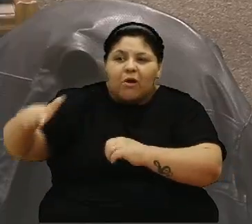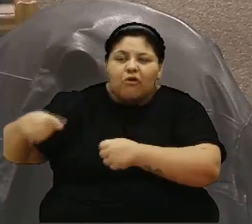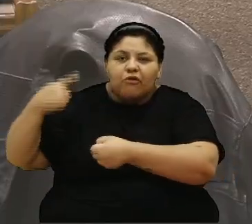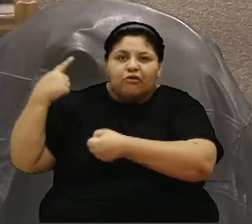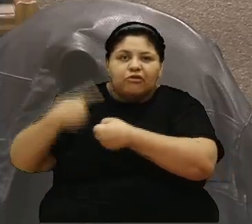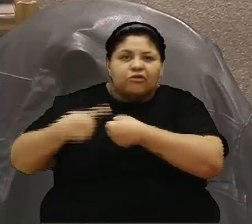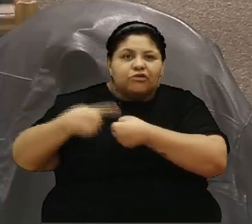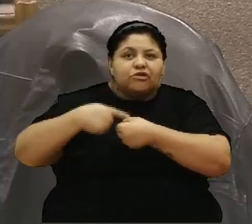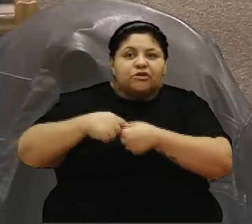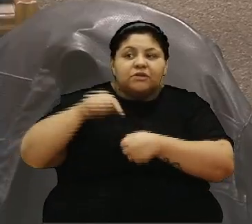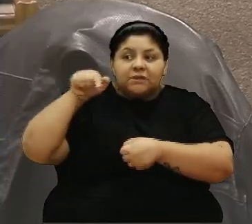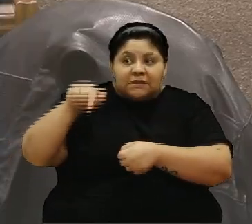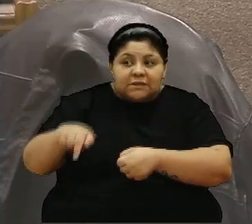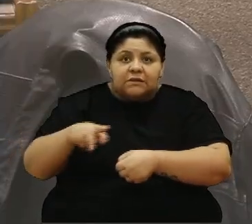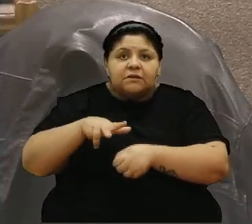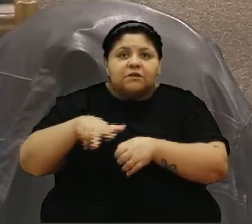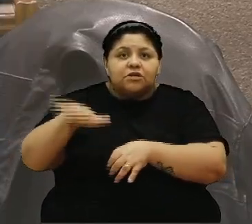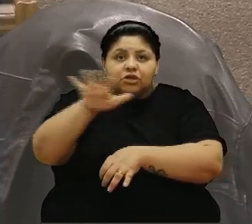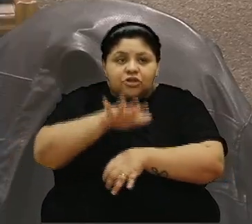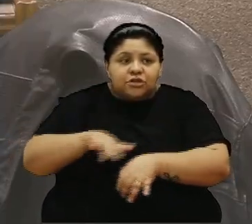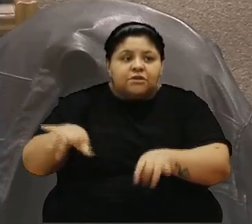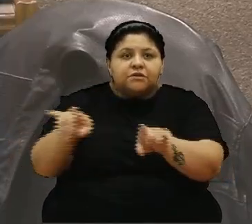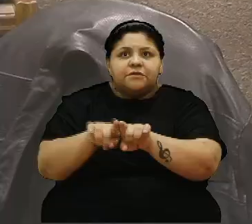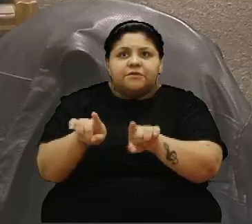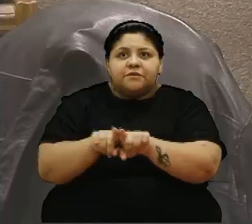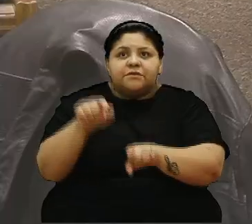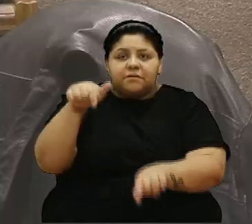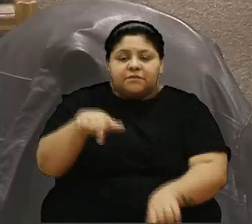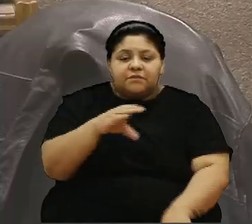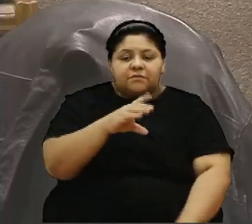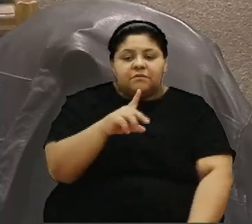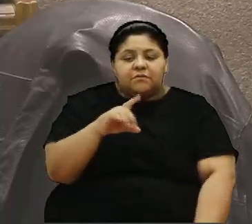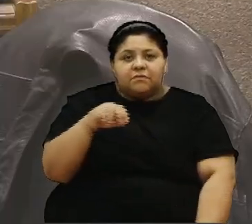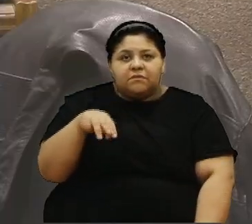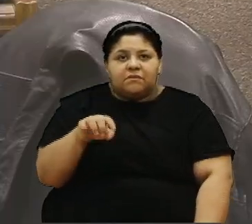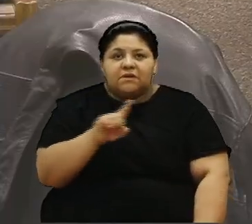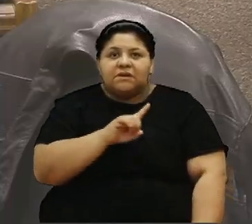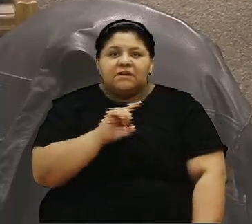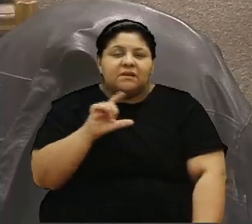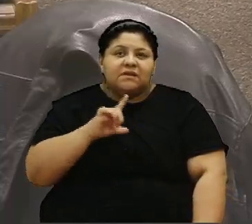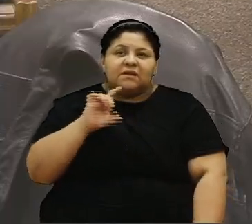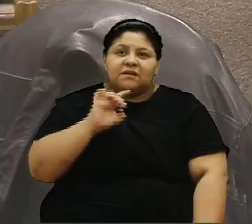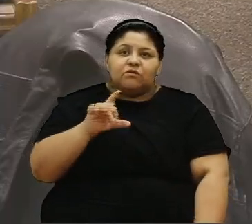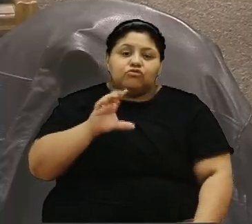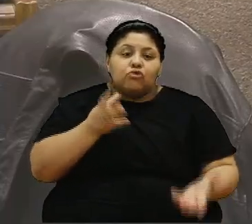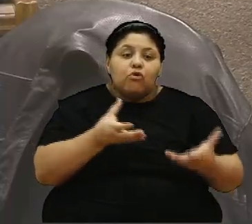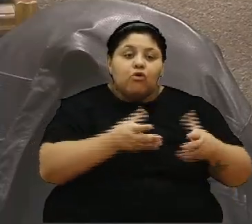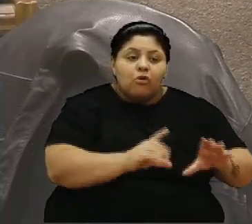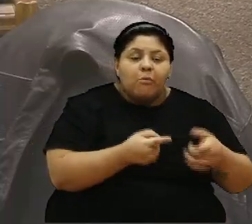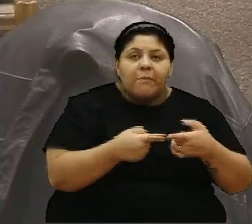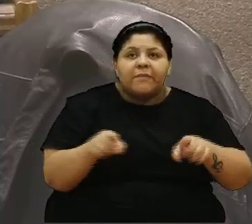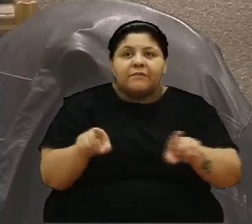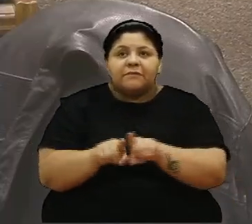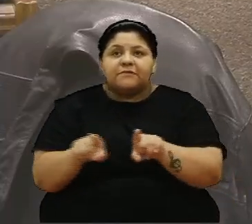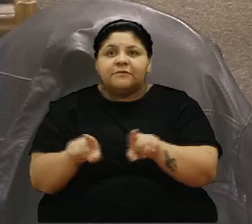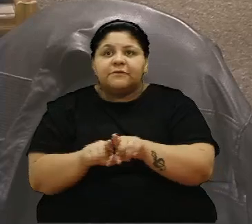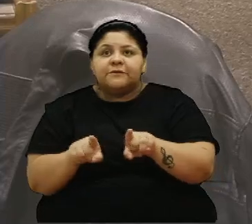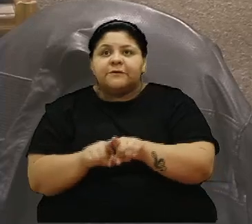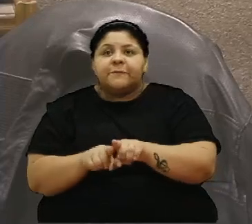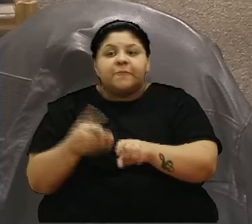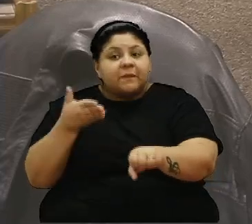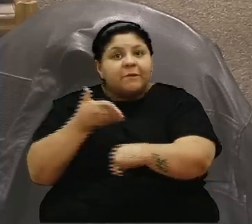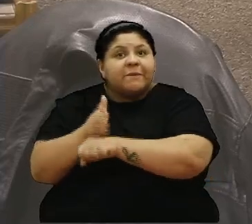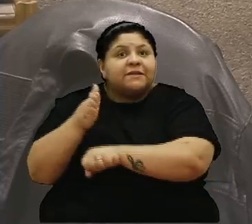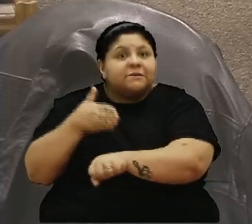para que lá seja unânime também. E essa CPMI, ela vai ter não só a oposição, como vai ter também a situação